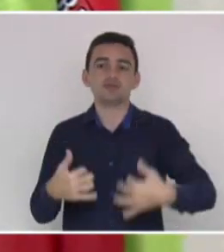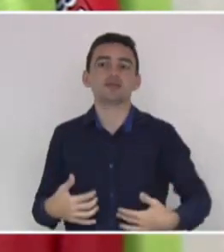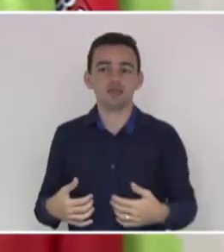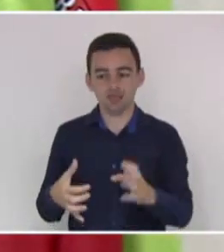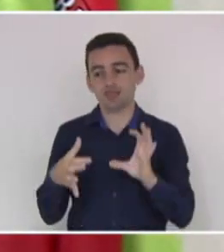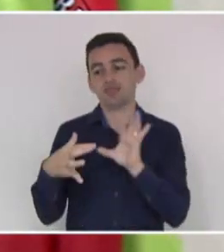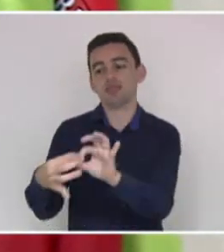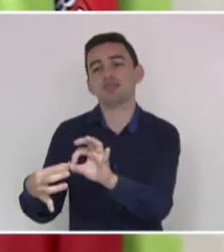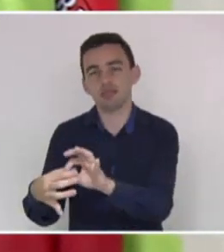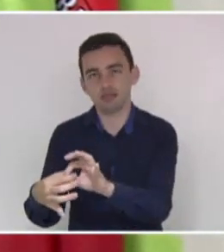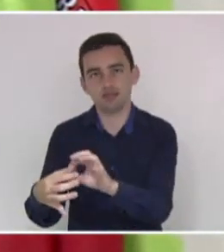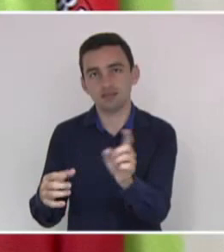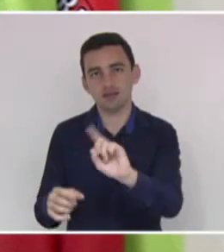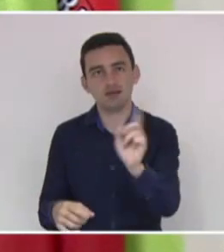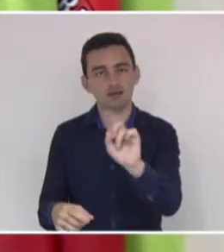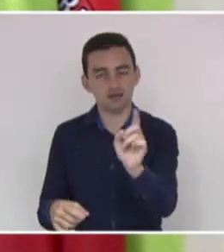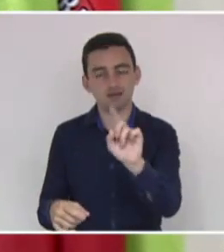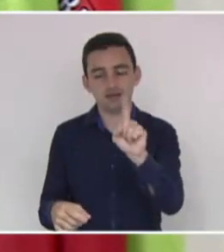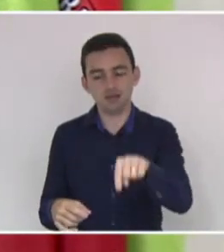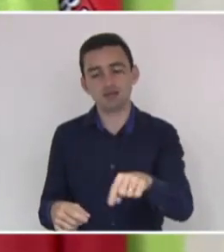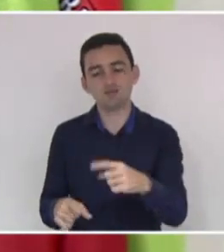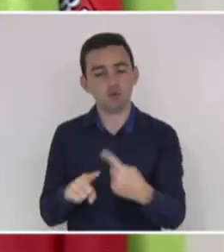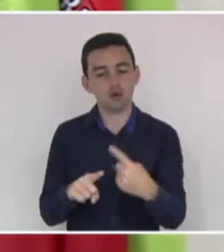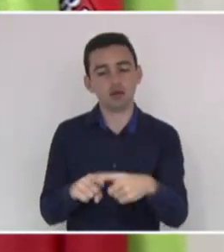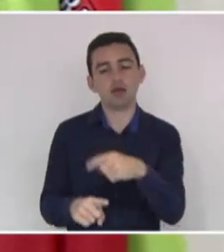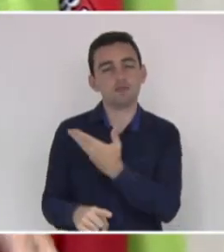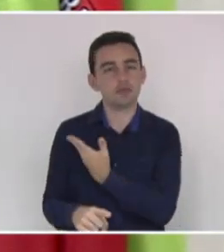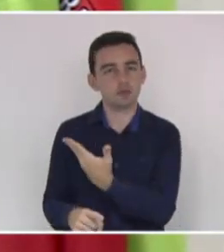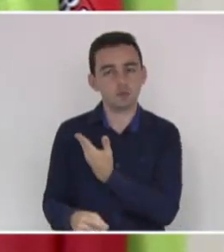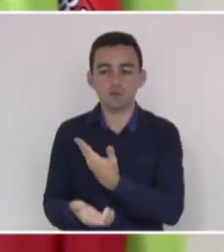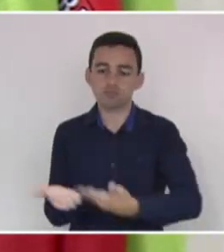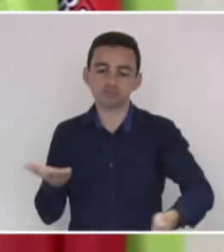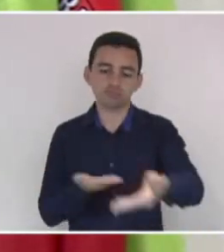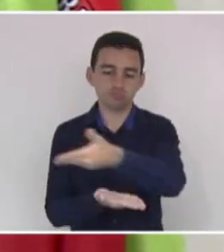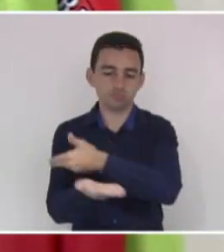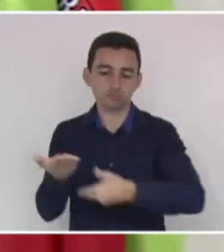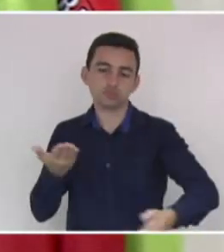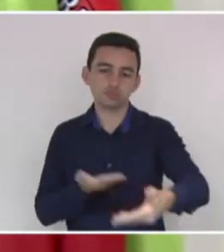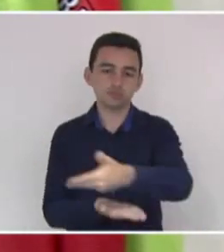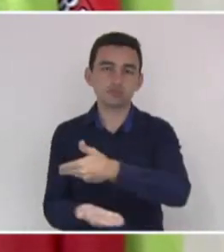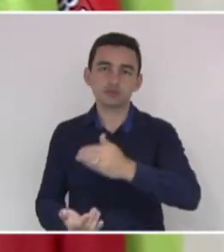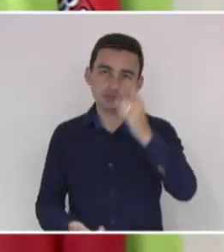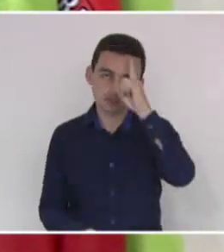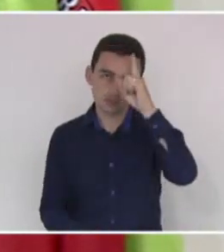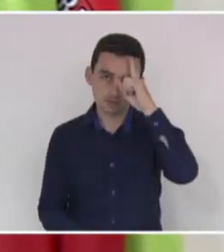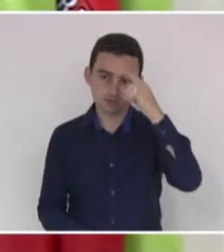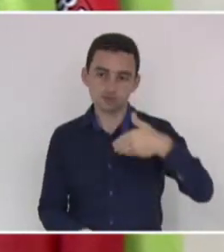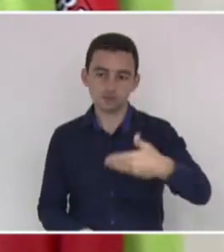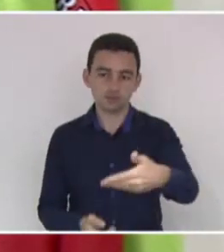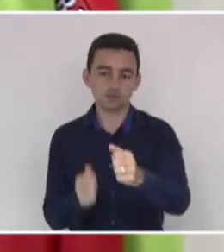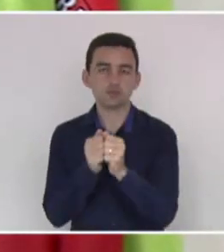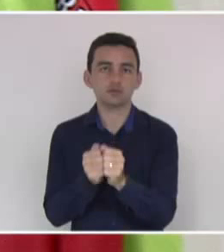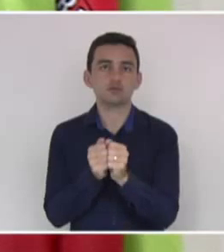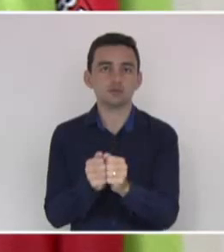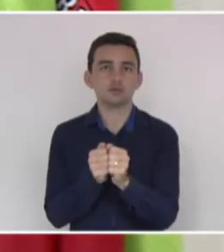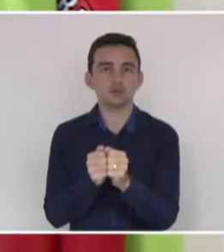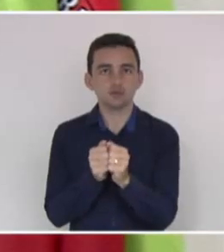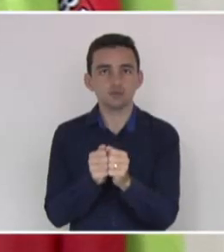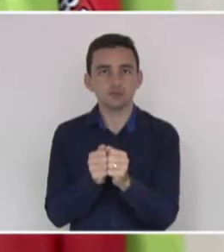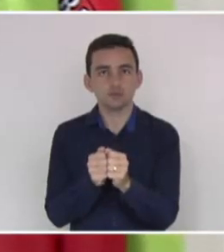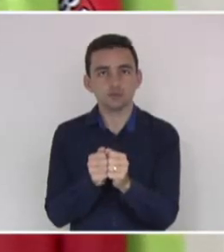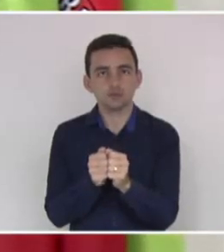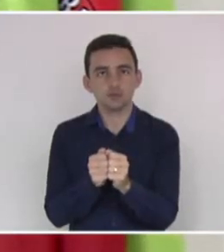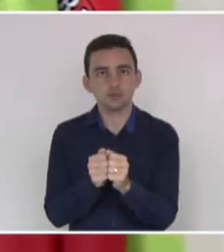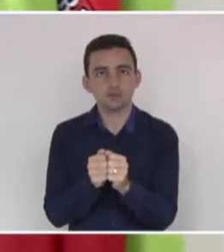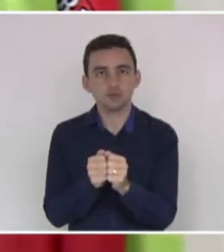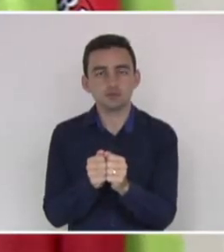tenho amigos e com eles compartilho o meu dia a dia aqui nesta casa. E, aliás,